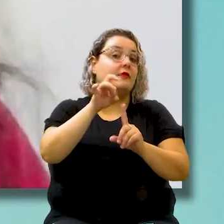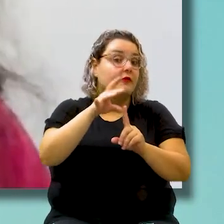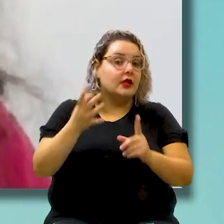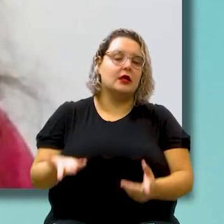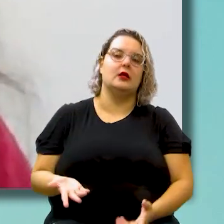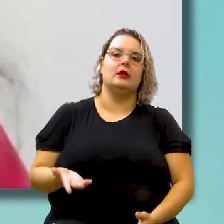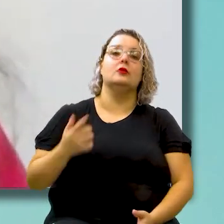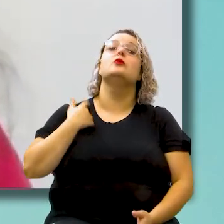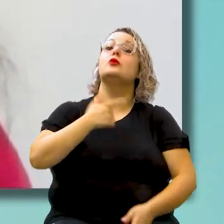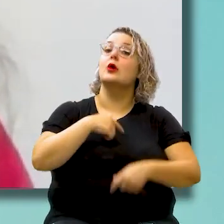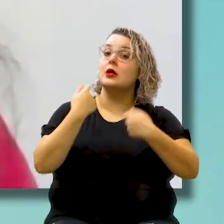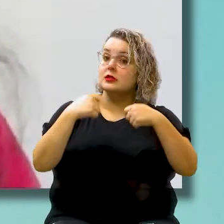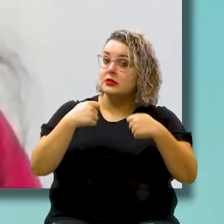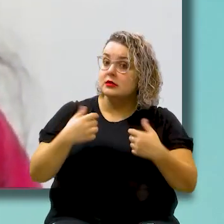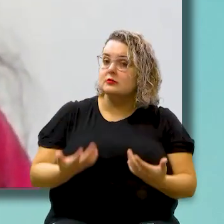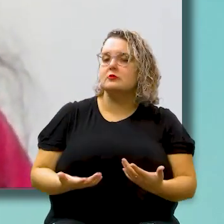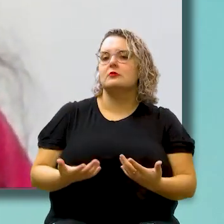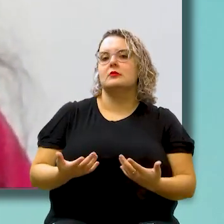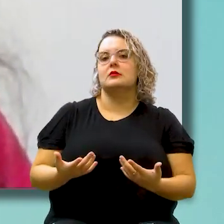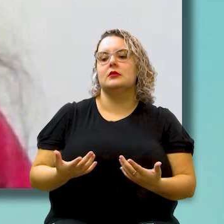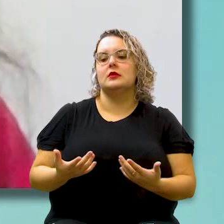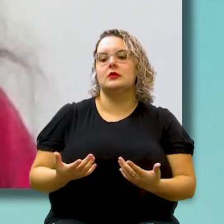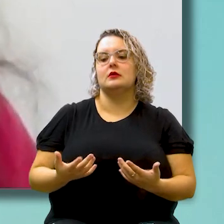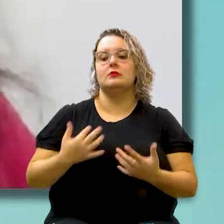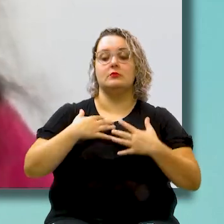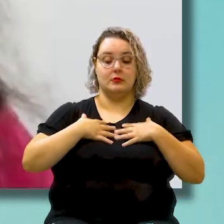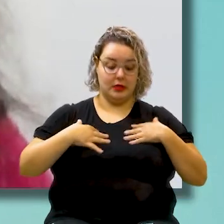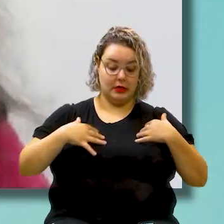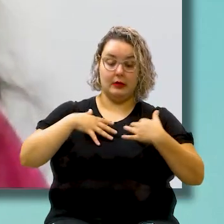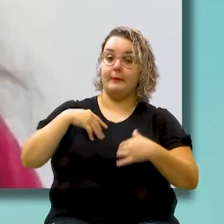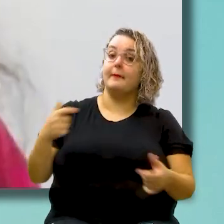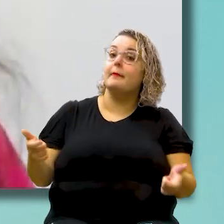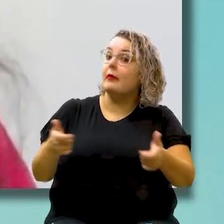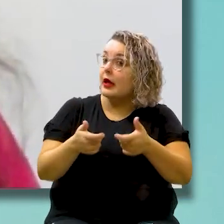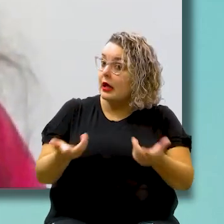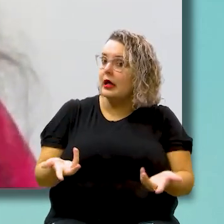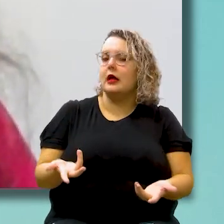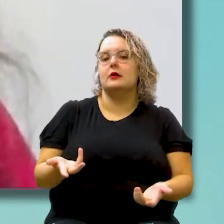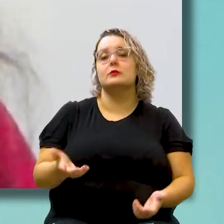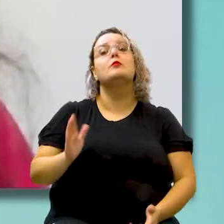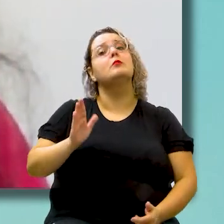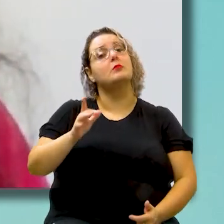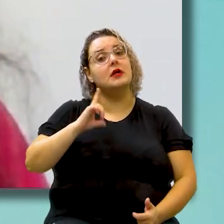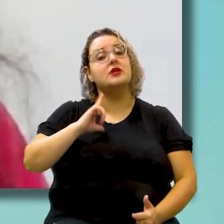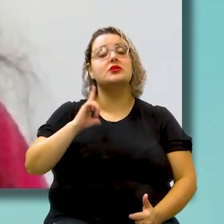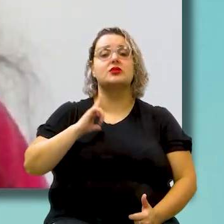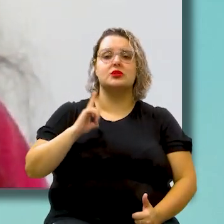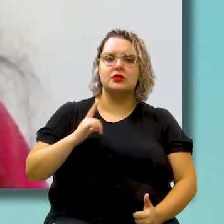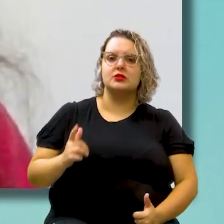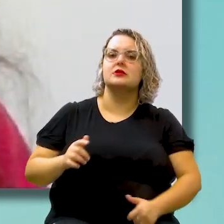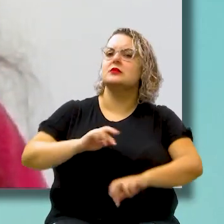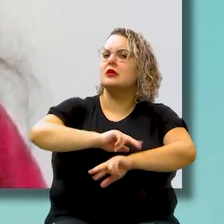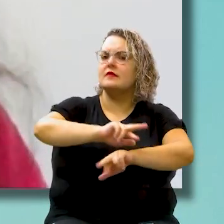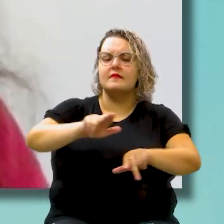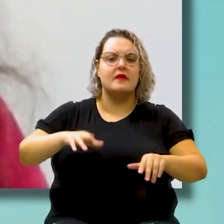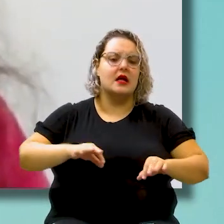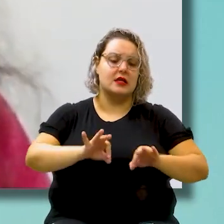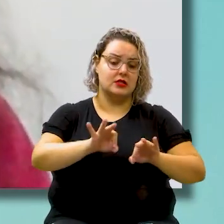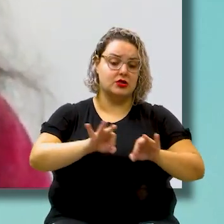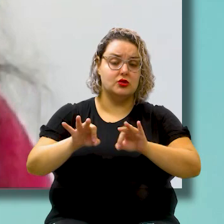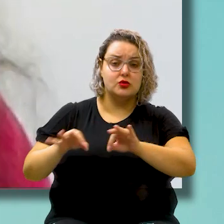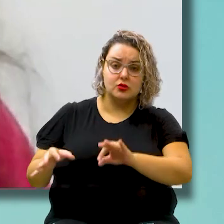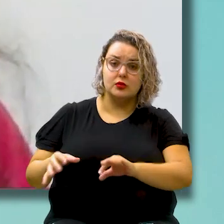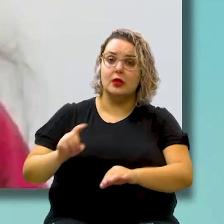outro vidro, né? A gente precisa de tecidos menos, né? Mas a gente também já tem